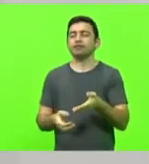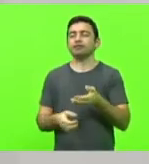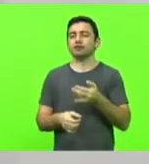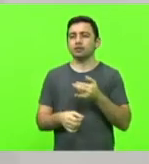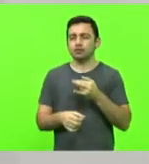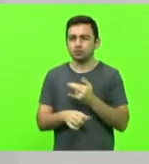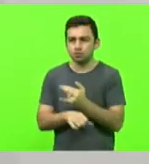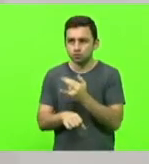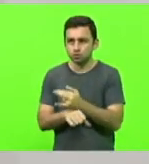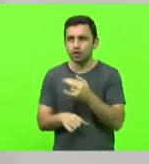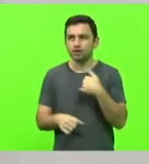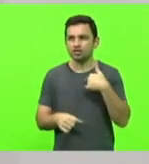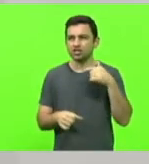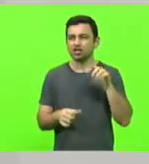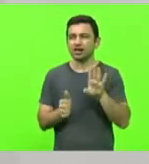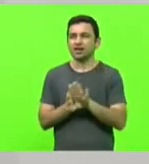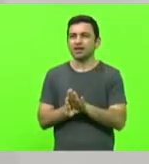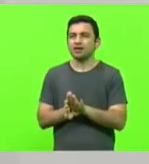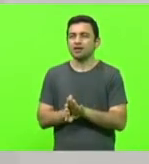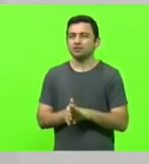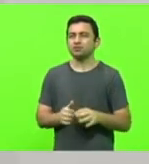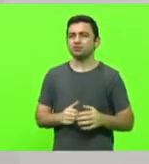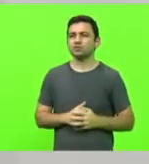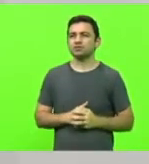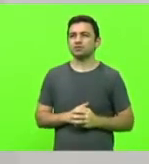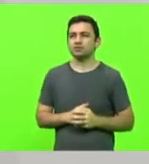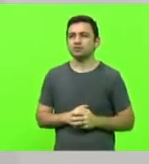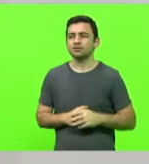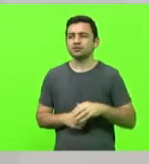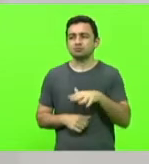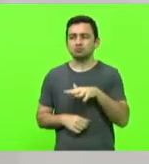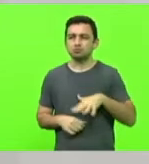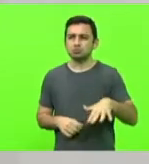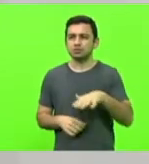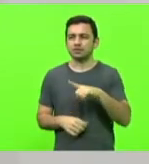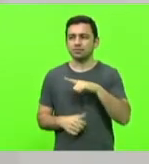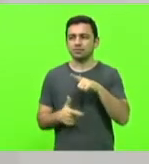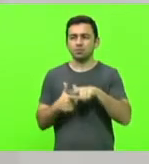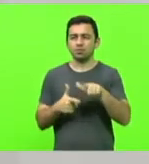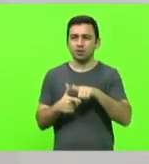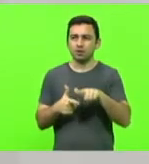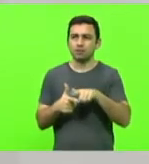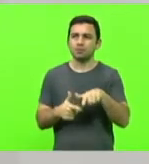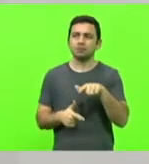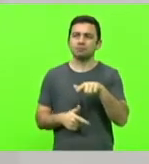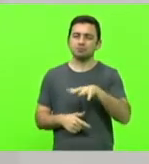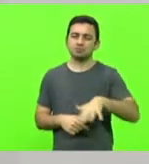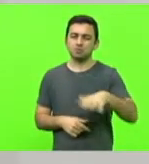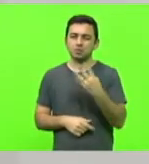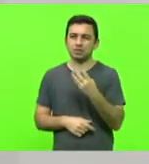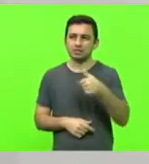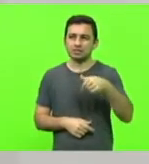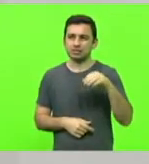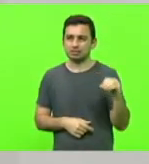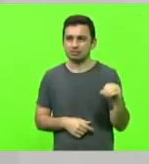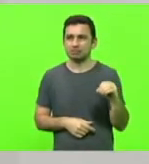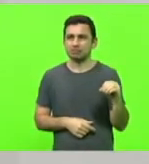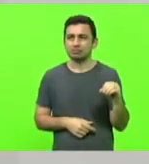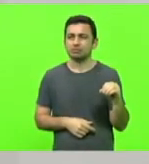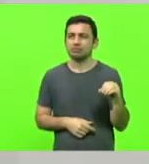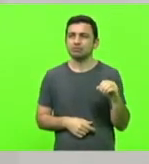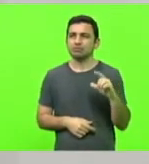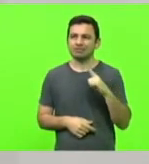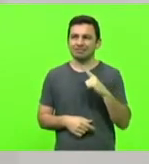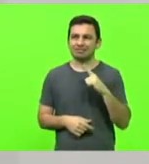difícil, em razão das condições da BR-470. E quem anda pela 470,